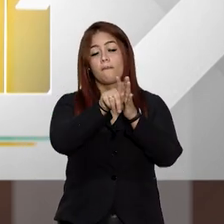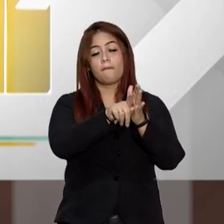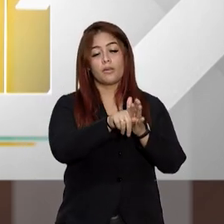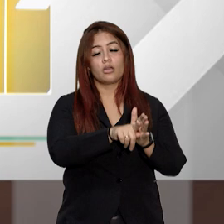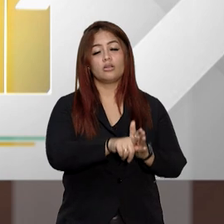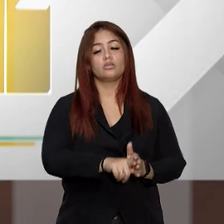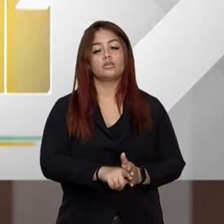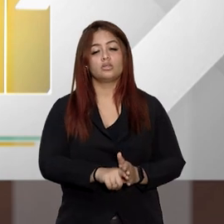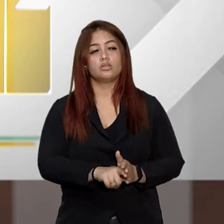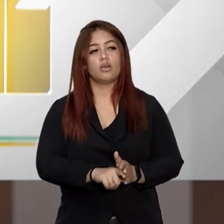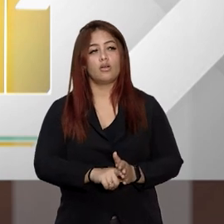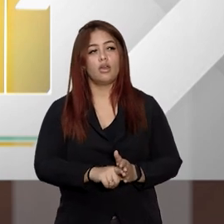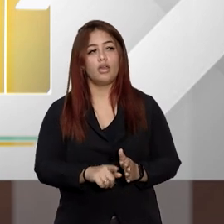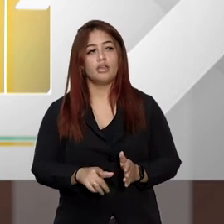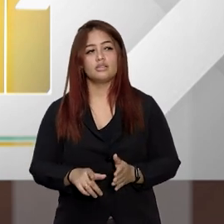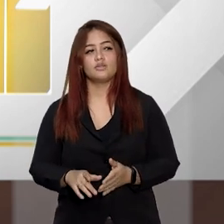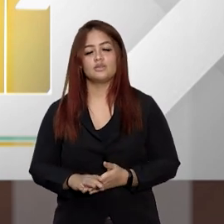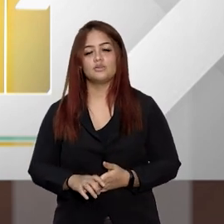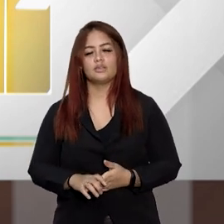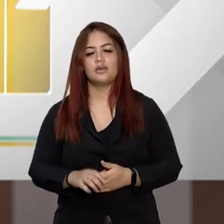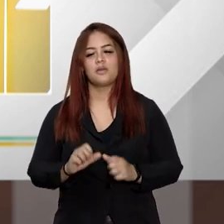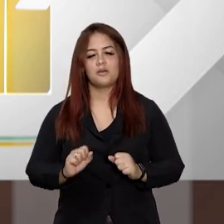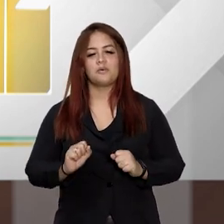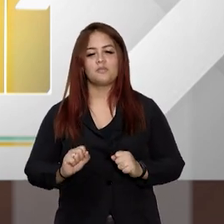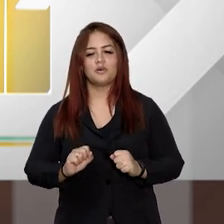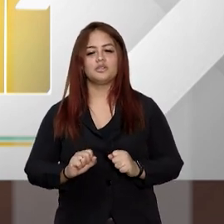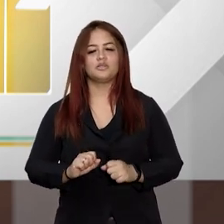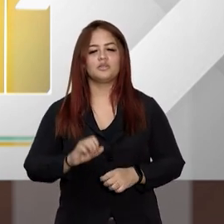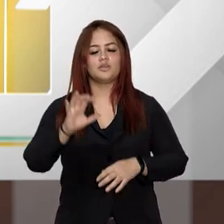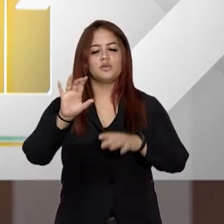é possível no âmbito do Juizado Especial Federal?